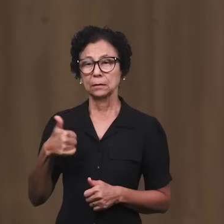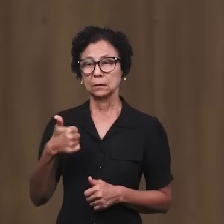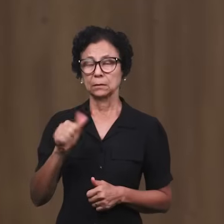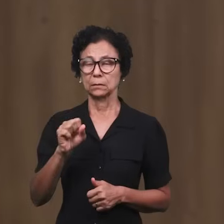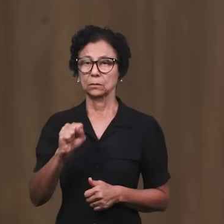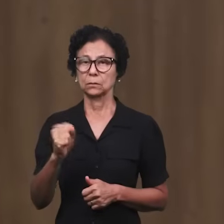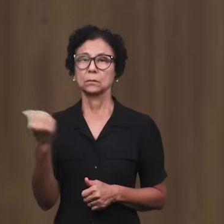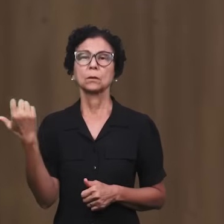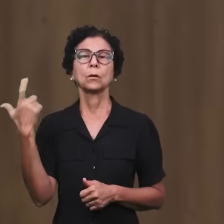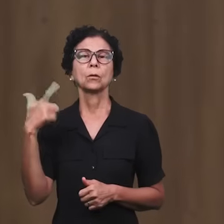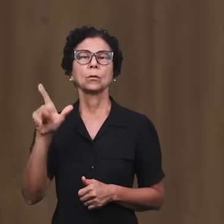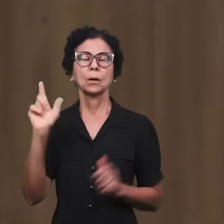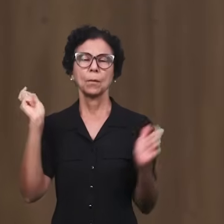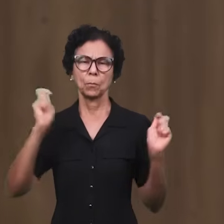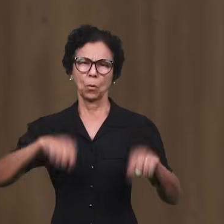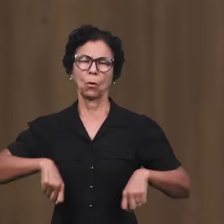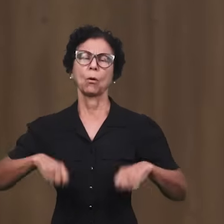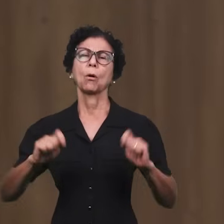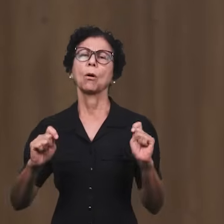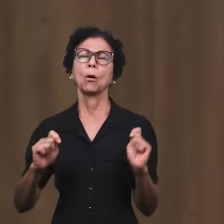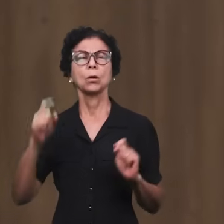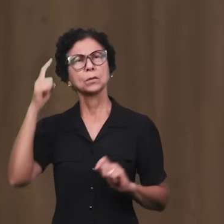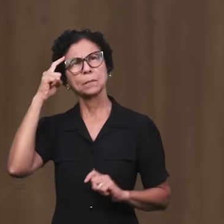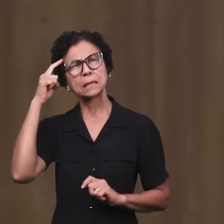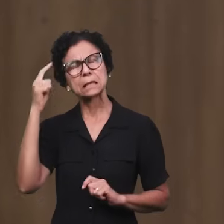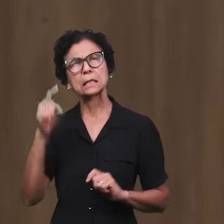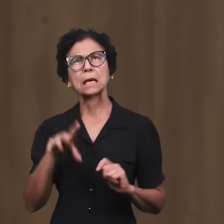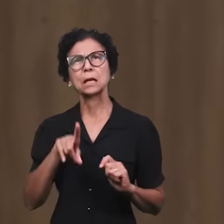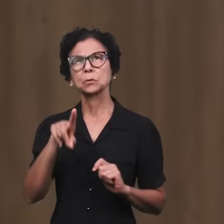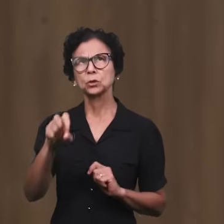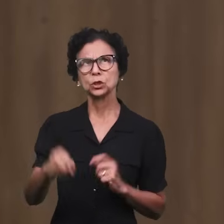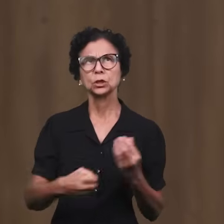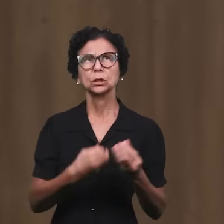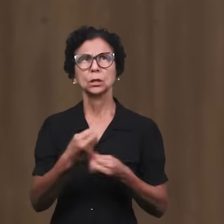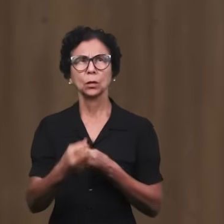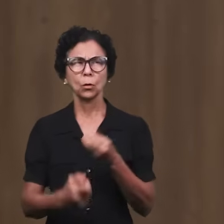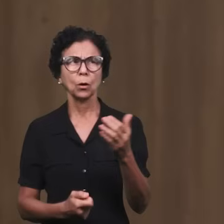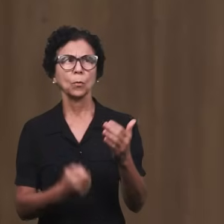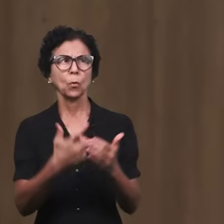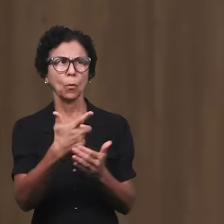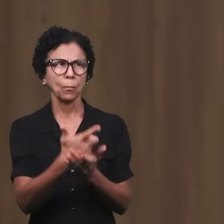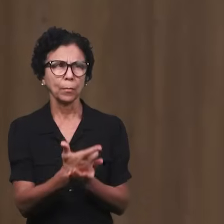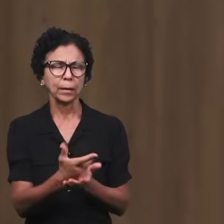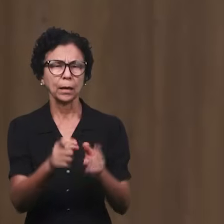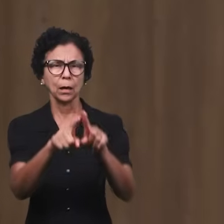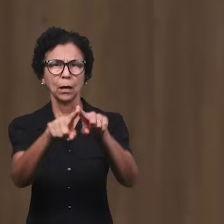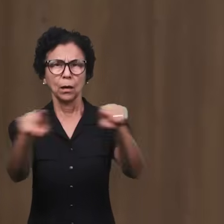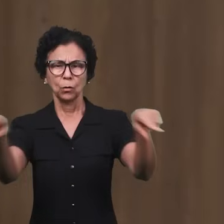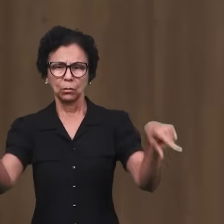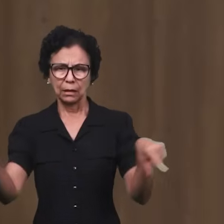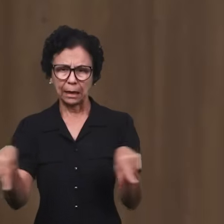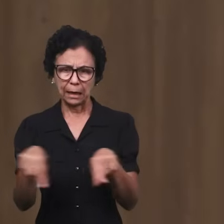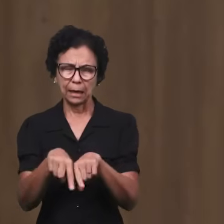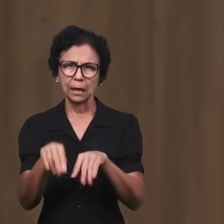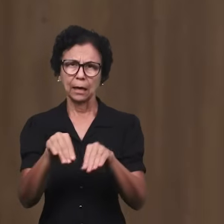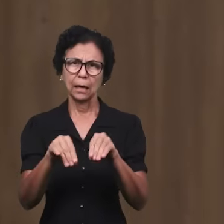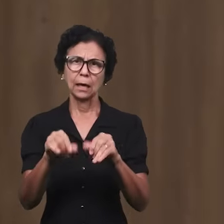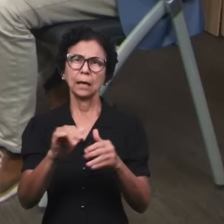consegue começar a planejar a compra do seu primeiro imóvel ou de um lote, o que for do seu